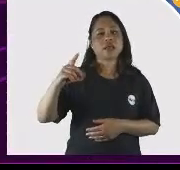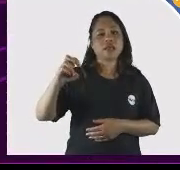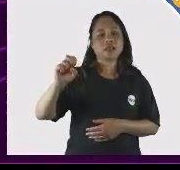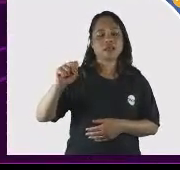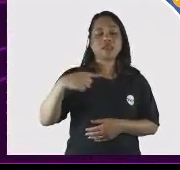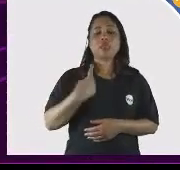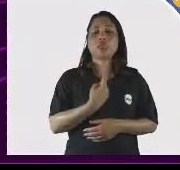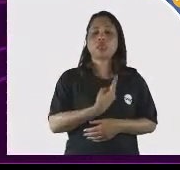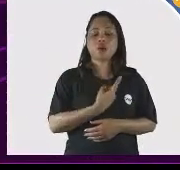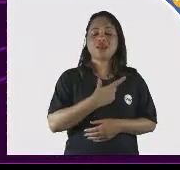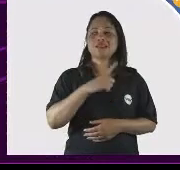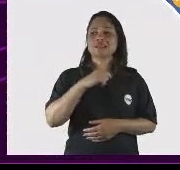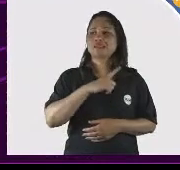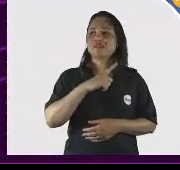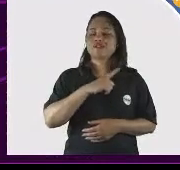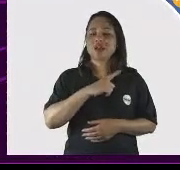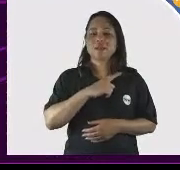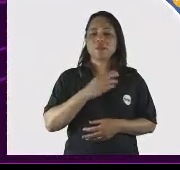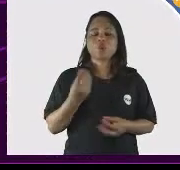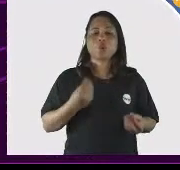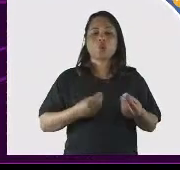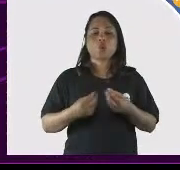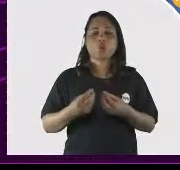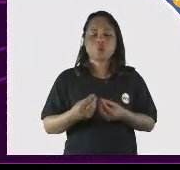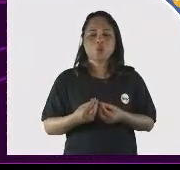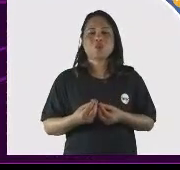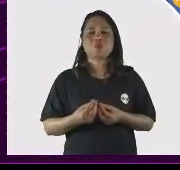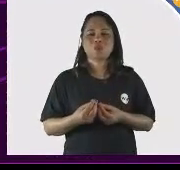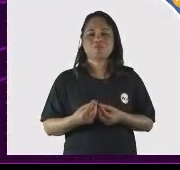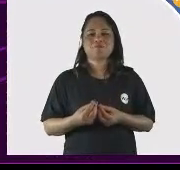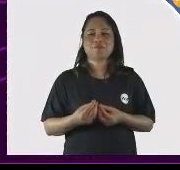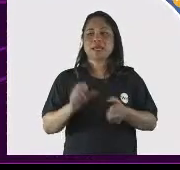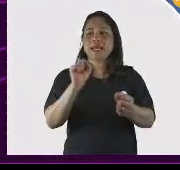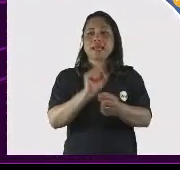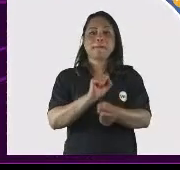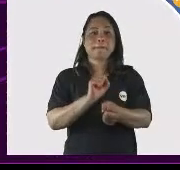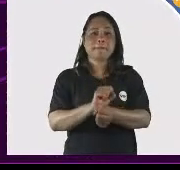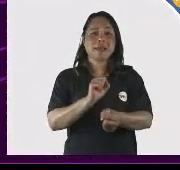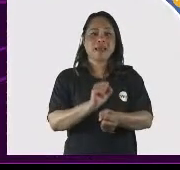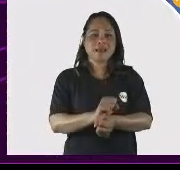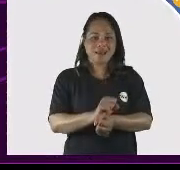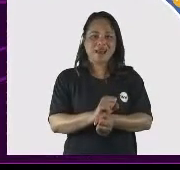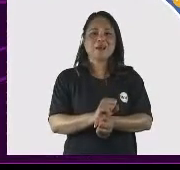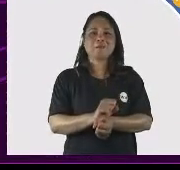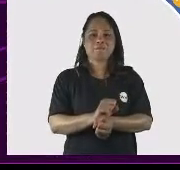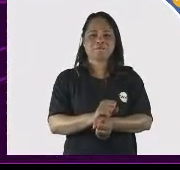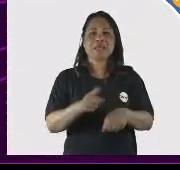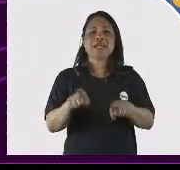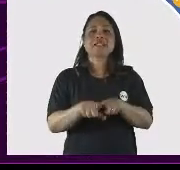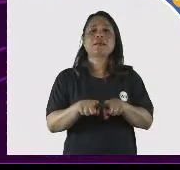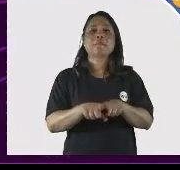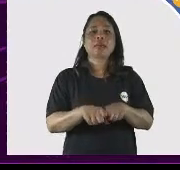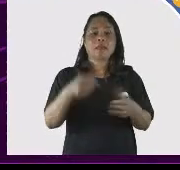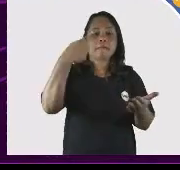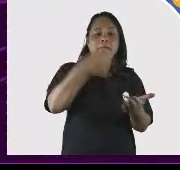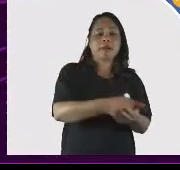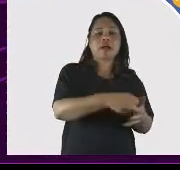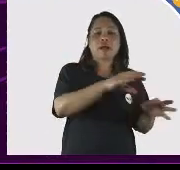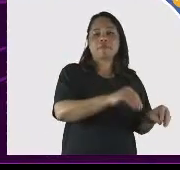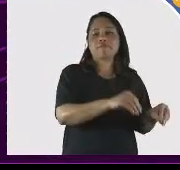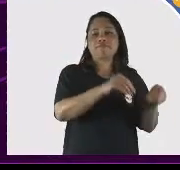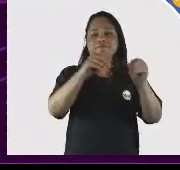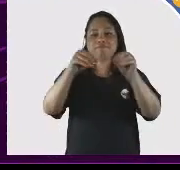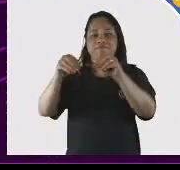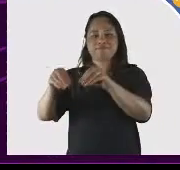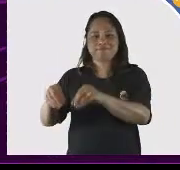que considerar carências é postergação de pagamento seja ele para